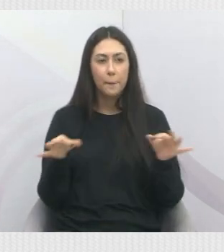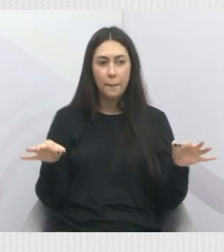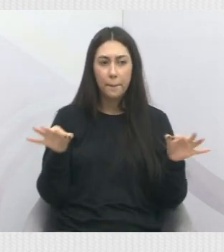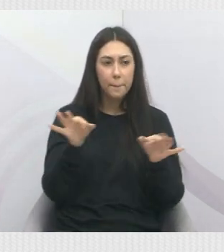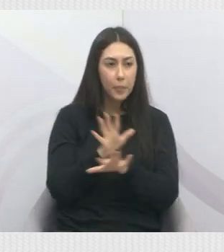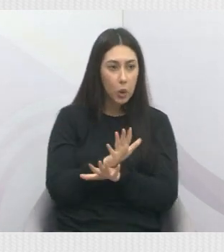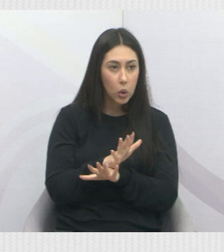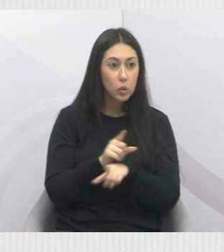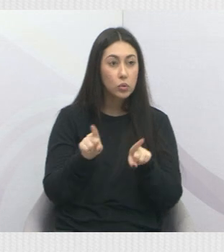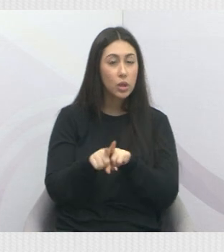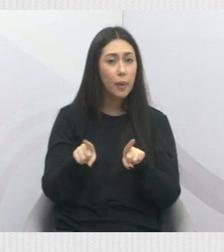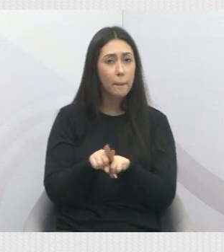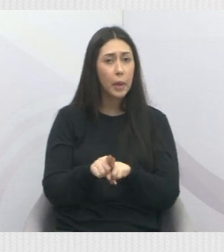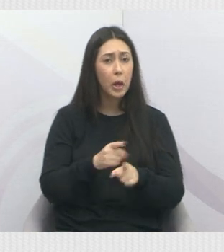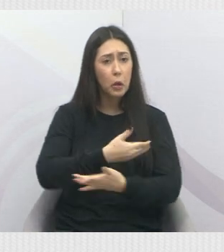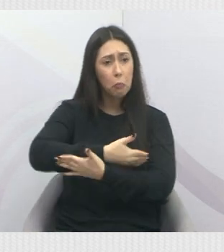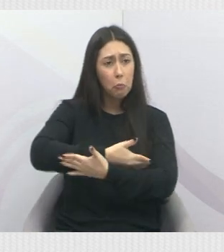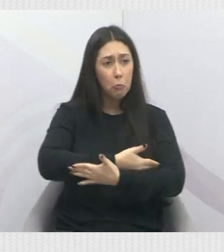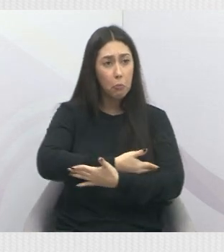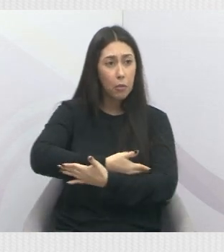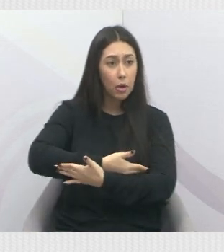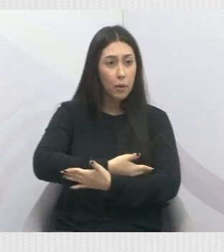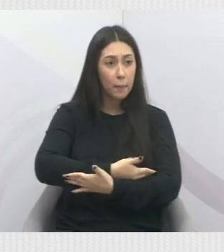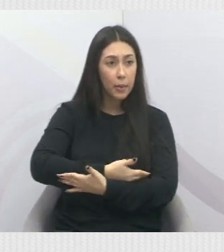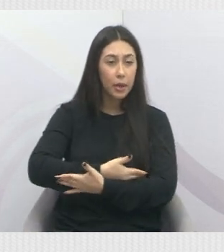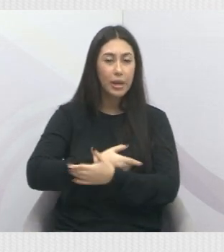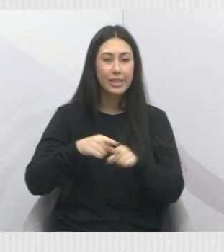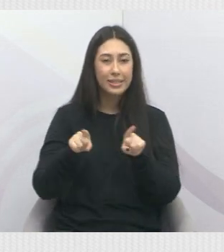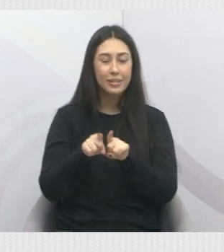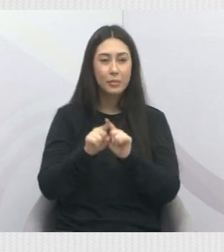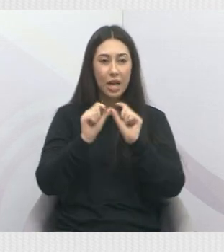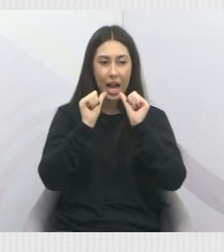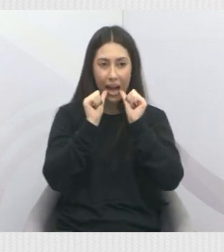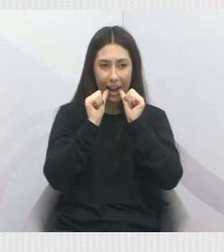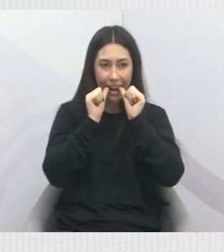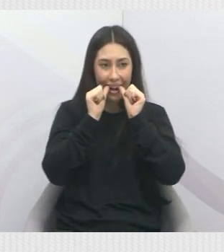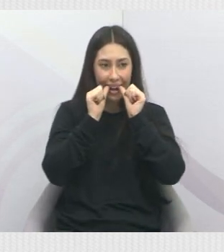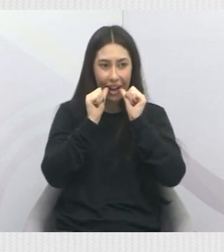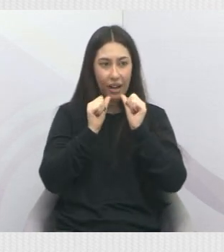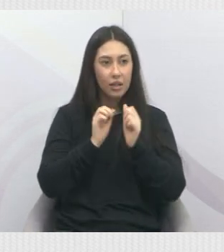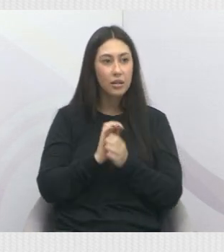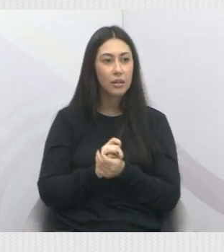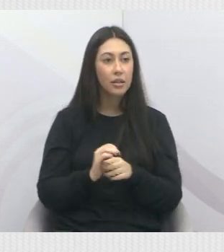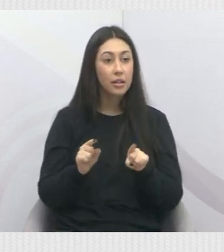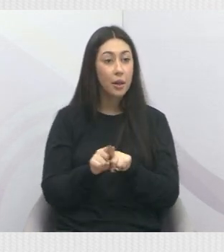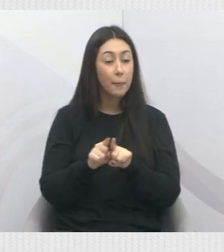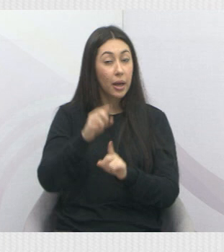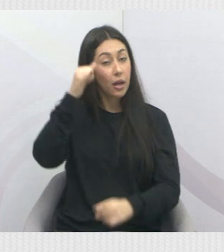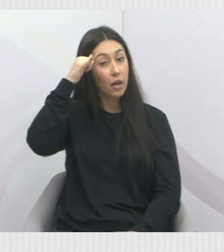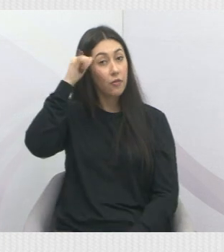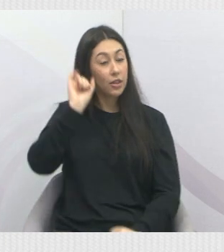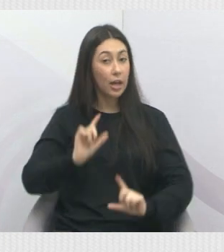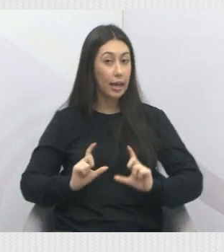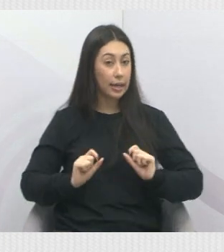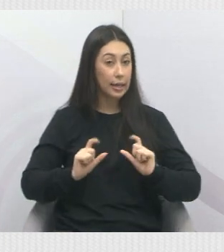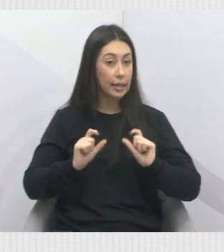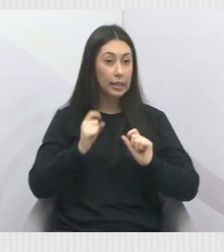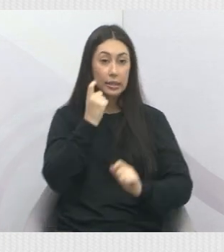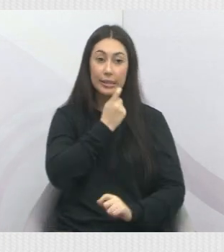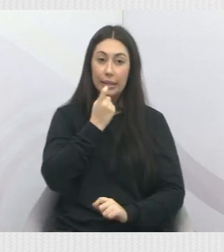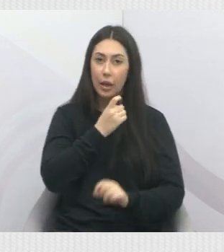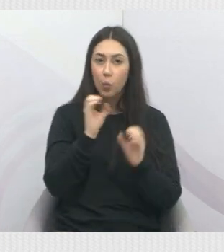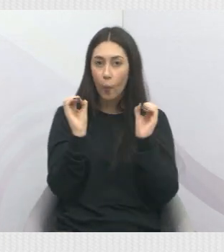a bebê clínica, próteses entregues, campanha de prevenção do câncer bucal, que está zerado porque é uma